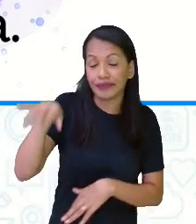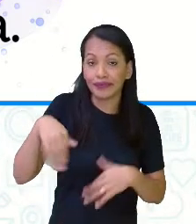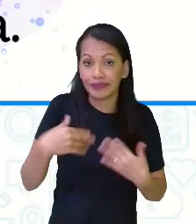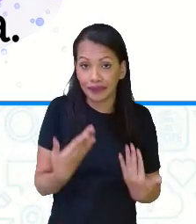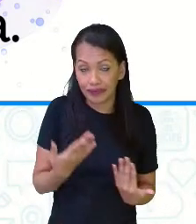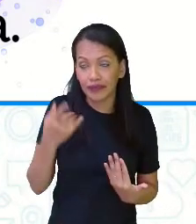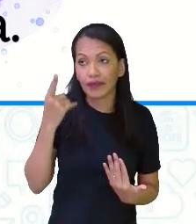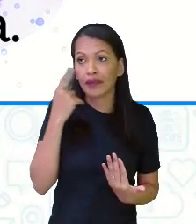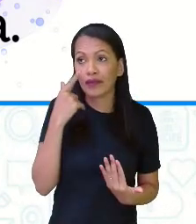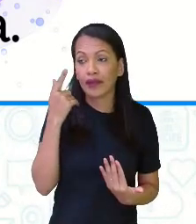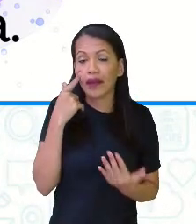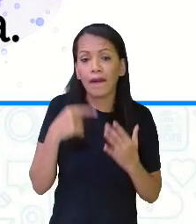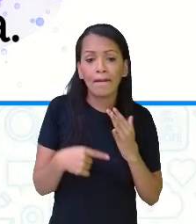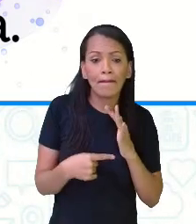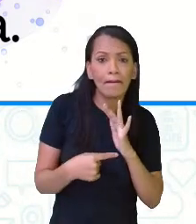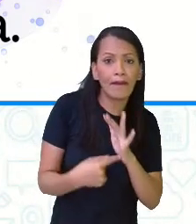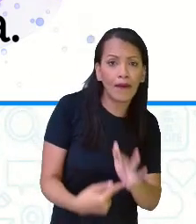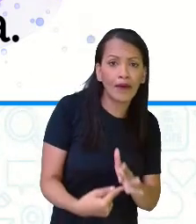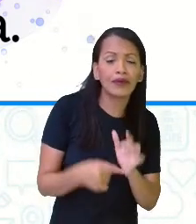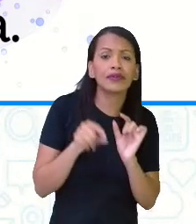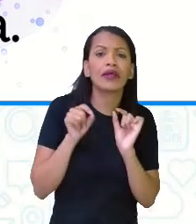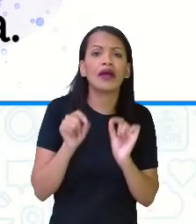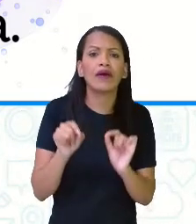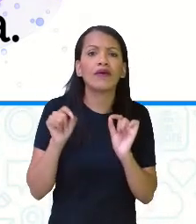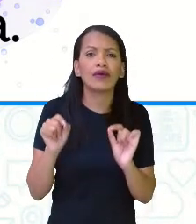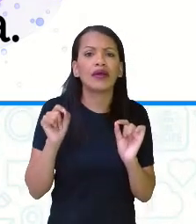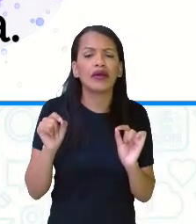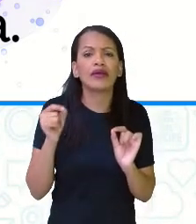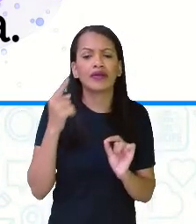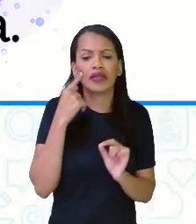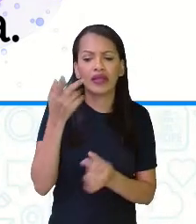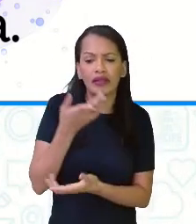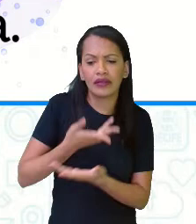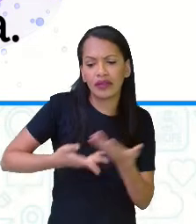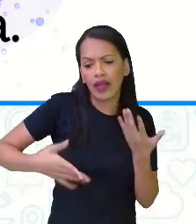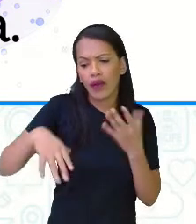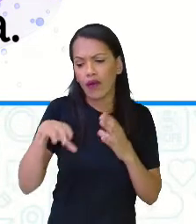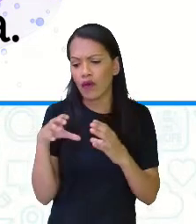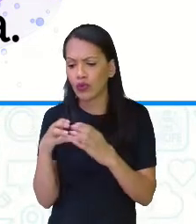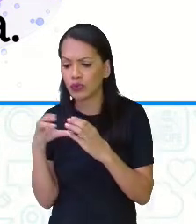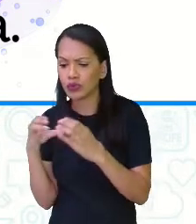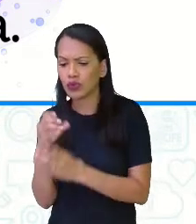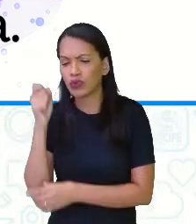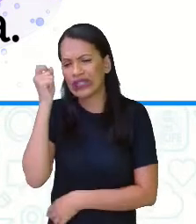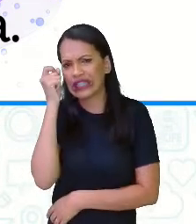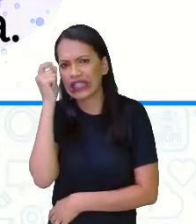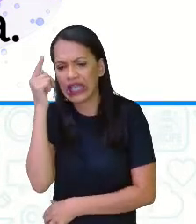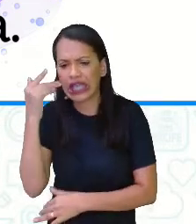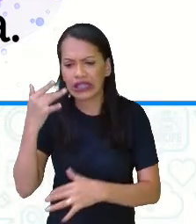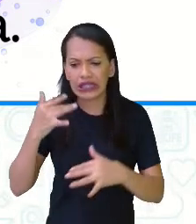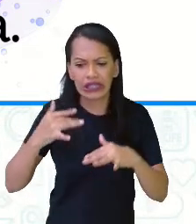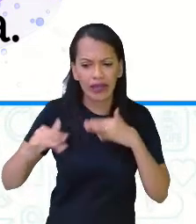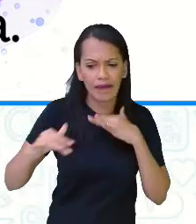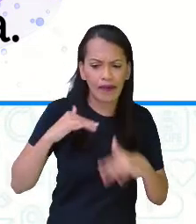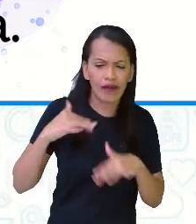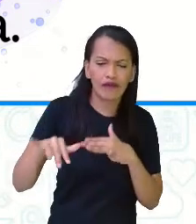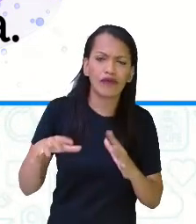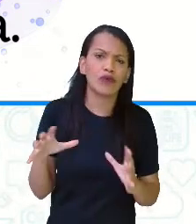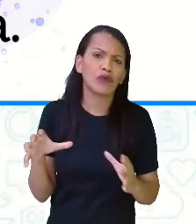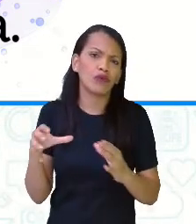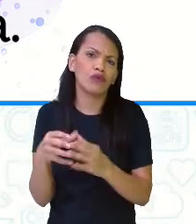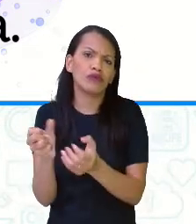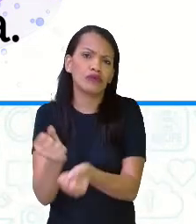de transmitir ao público uma ação dramática que envolve o conjunto de ideias, de ações, de emoções sobre